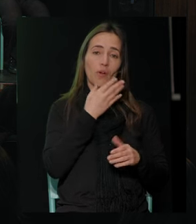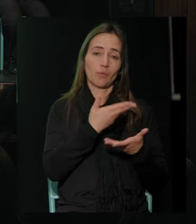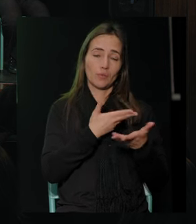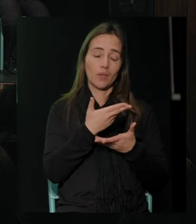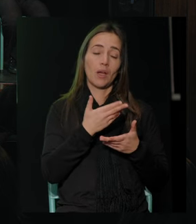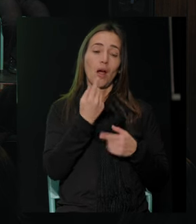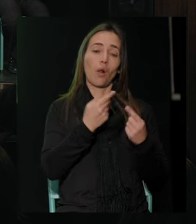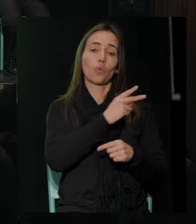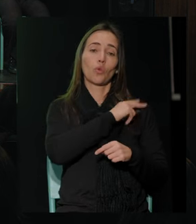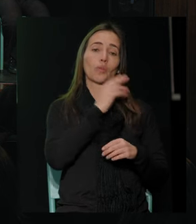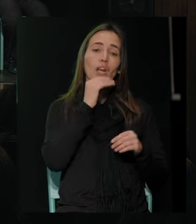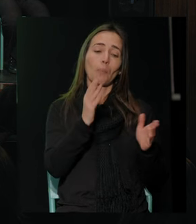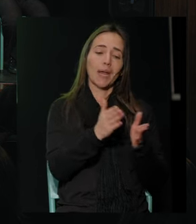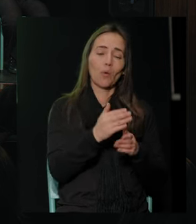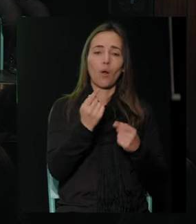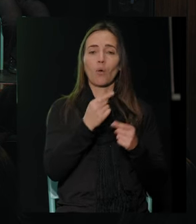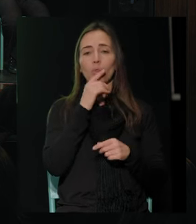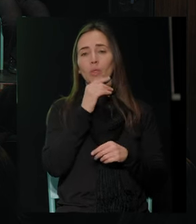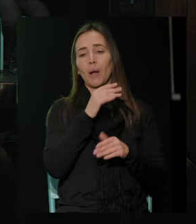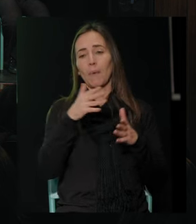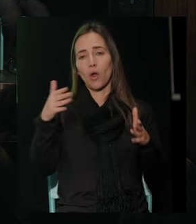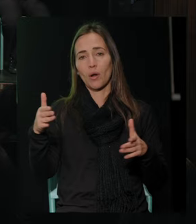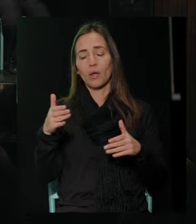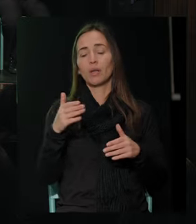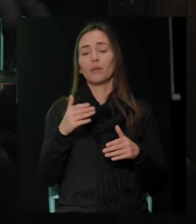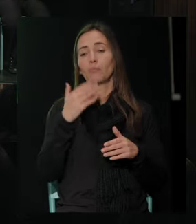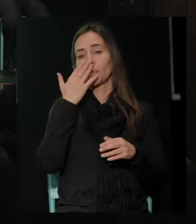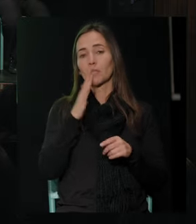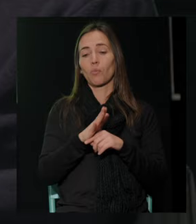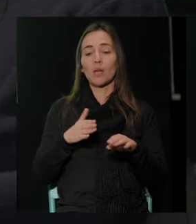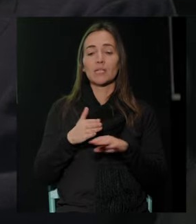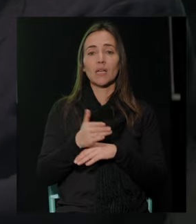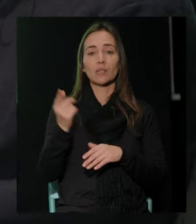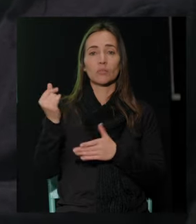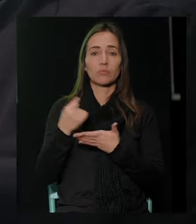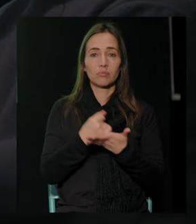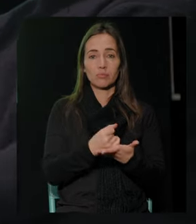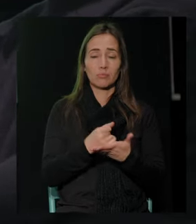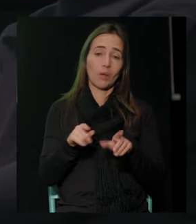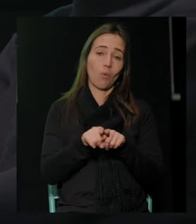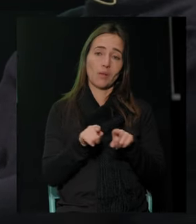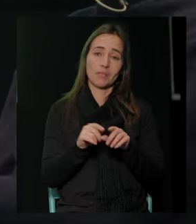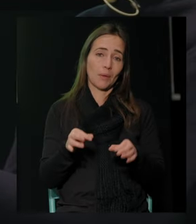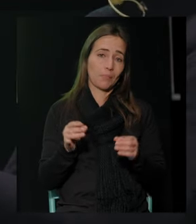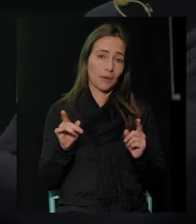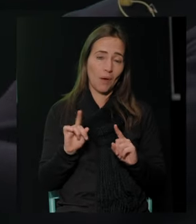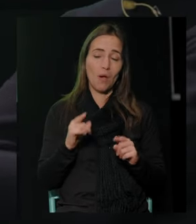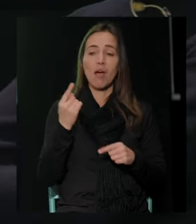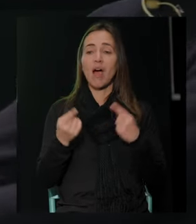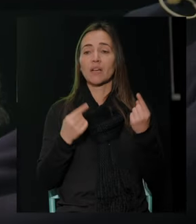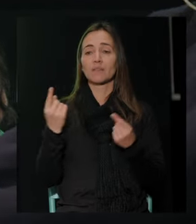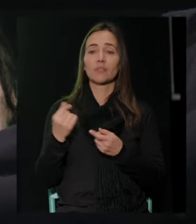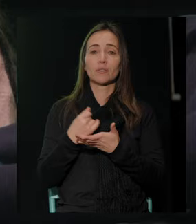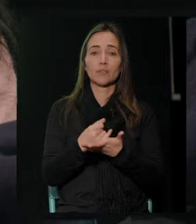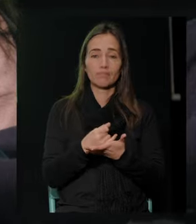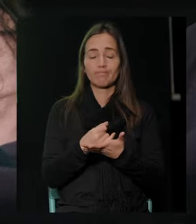temos grandes proprietários. E o acesso, por exemplo, a subsídios não é sempre igual. Às vezes os subsídios nem